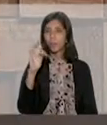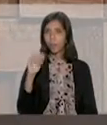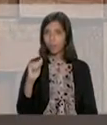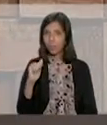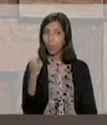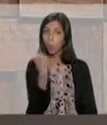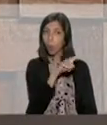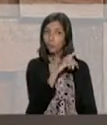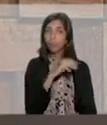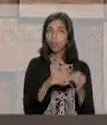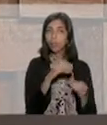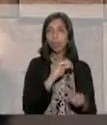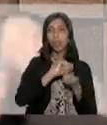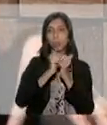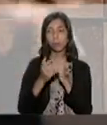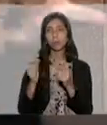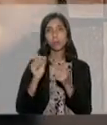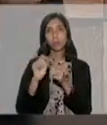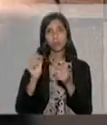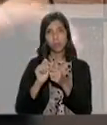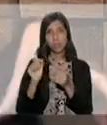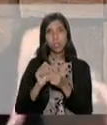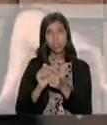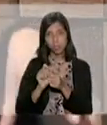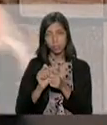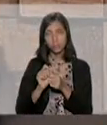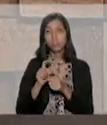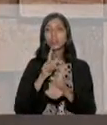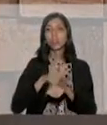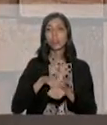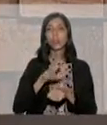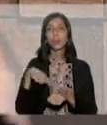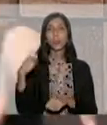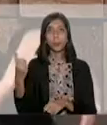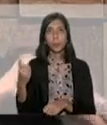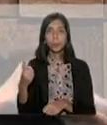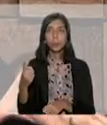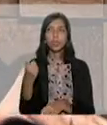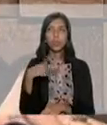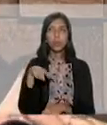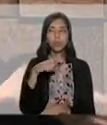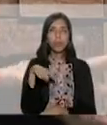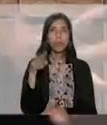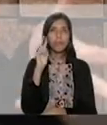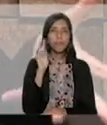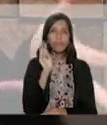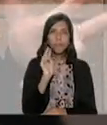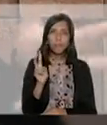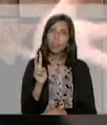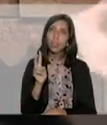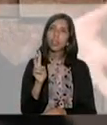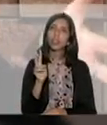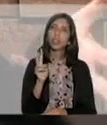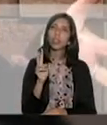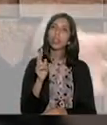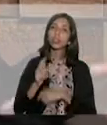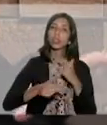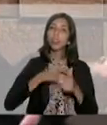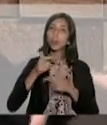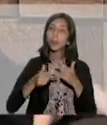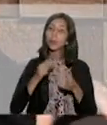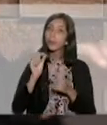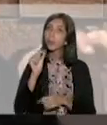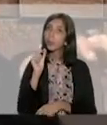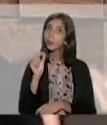novela para uma outra novela, que foi um remake, né, num outro momento. Então, a gente tinha que identificar, esse foi o nosso